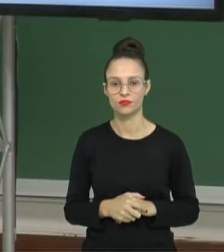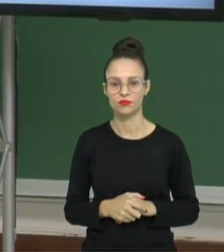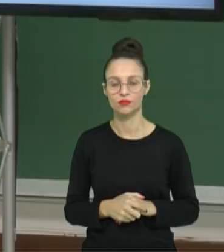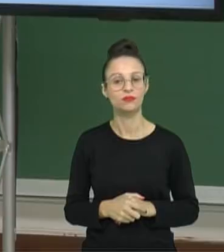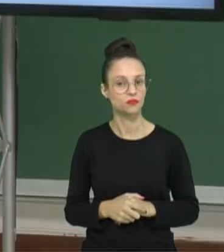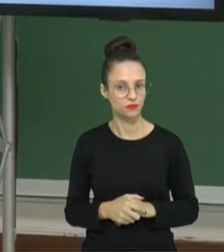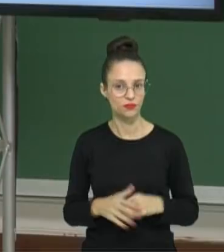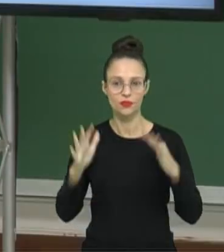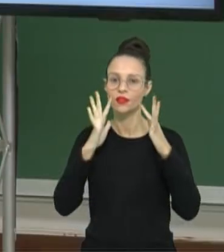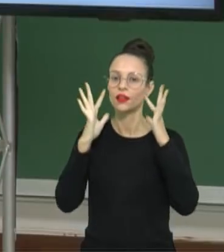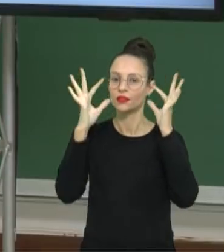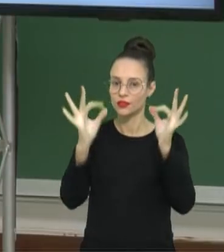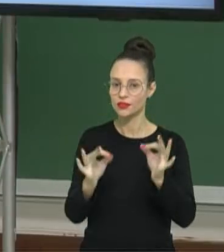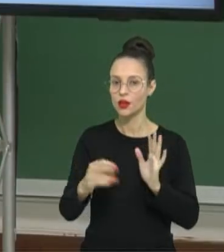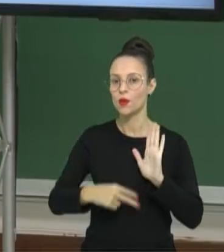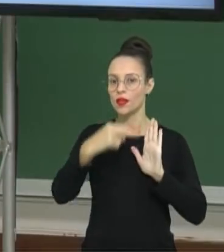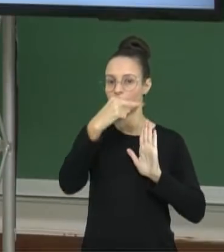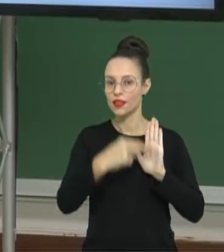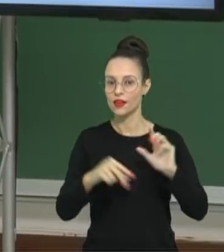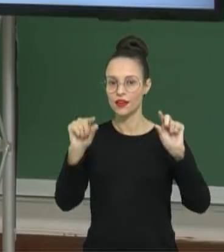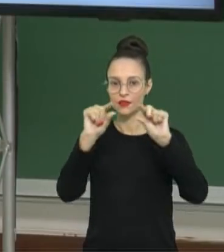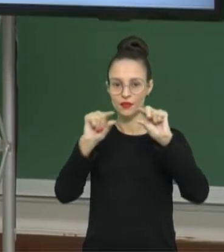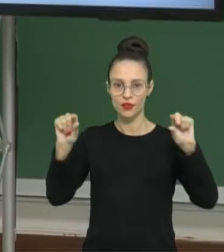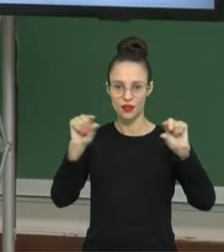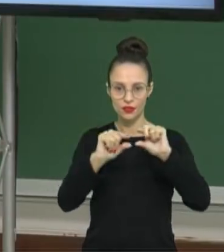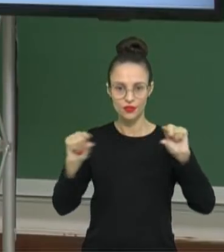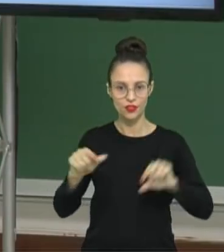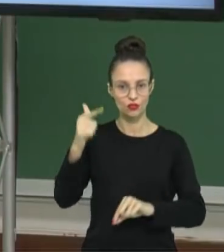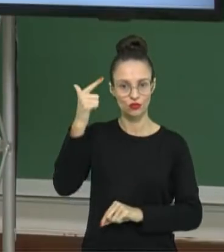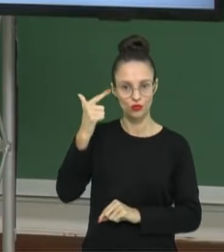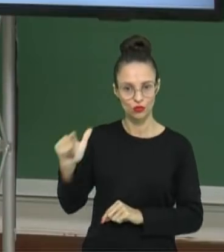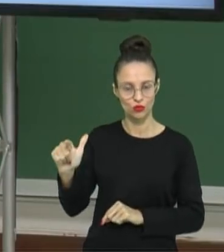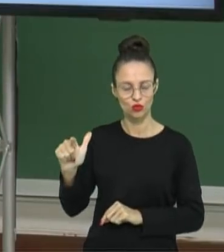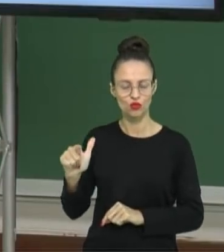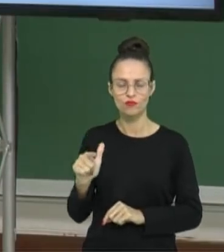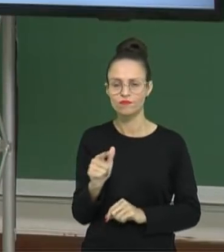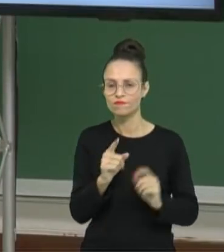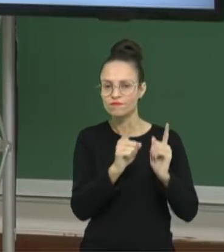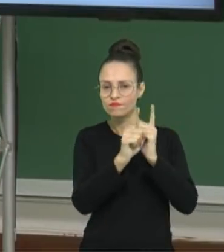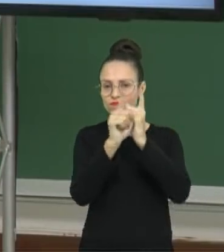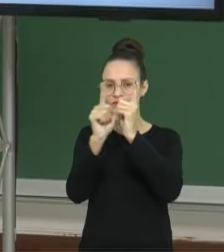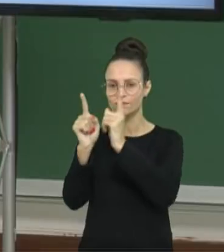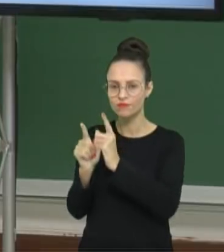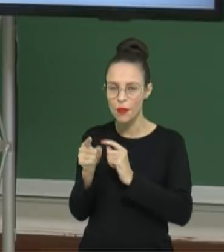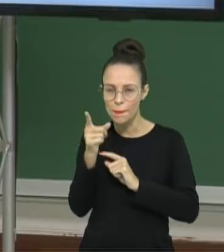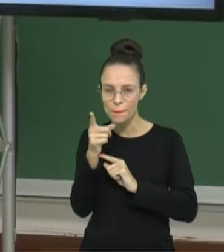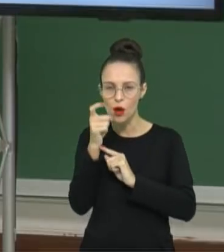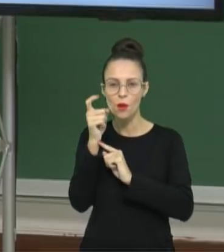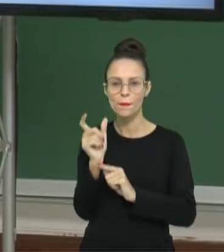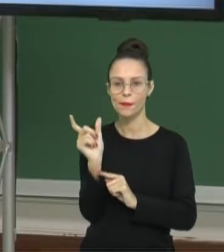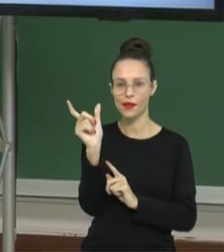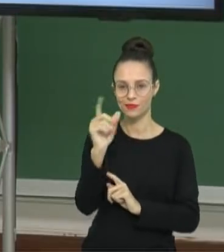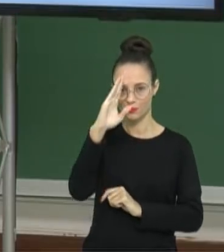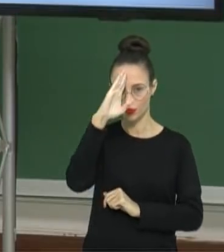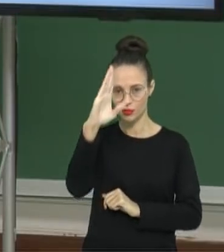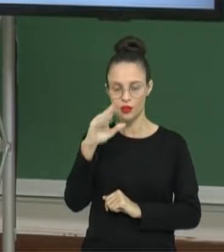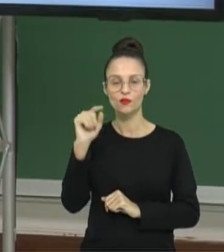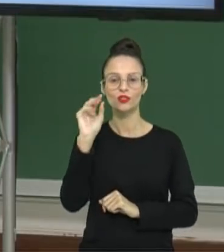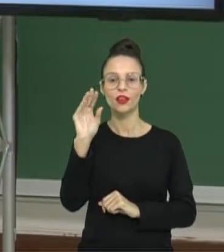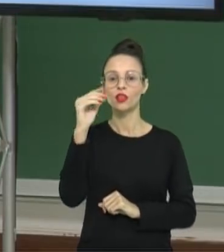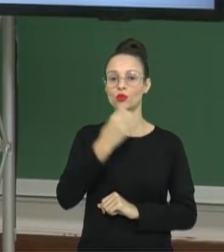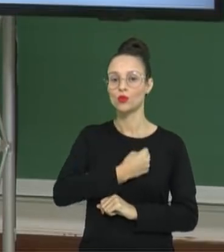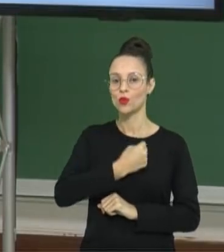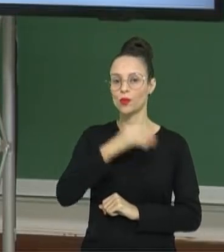Então, presta atenção, leia as frasezinhas novamente, encontra aquelas palavrinhas-chave para você enumerar